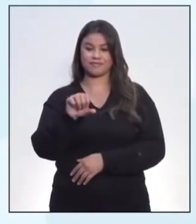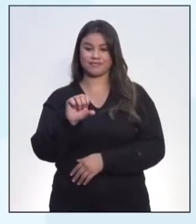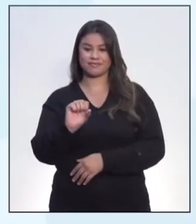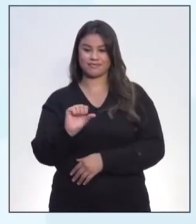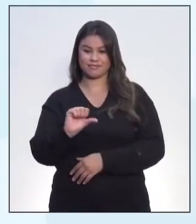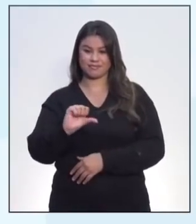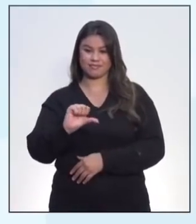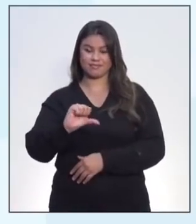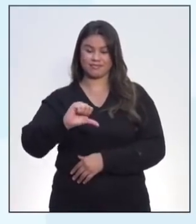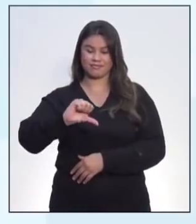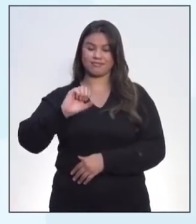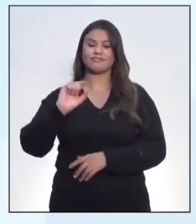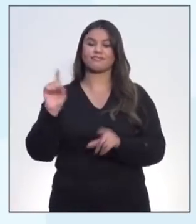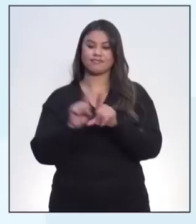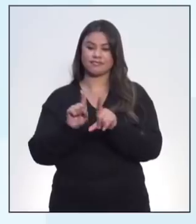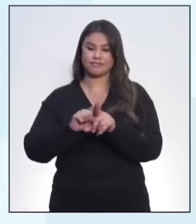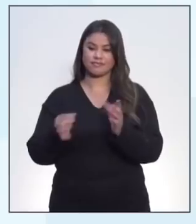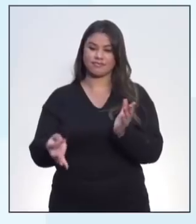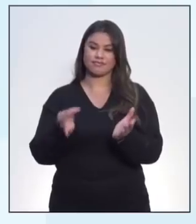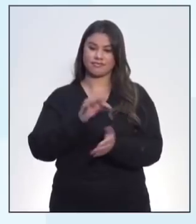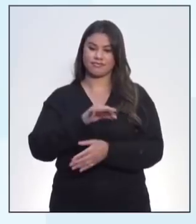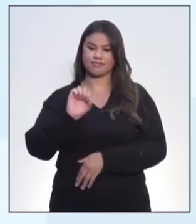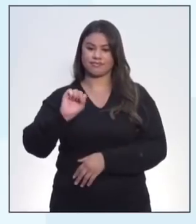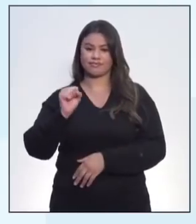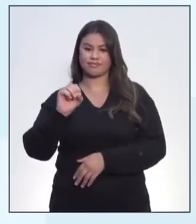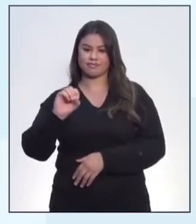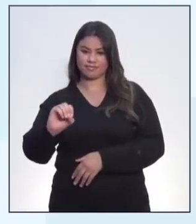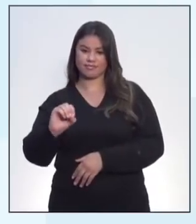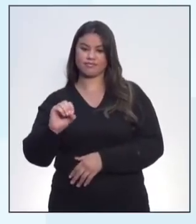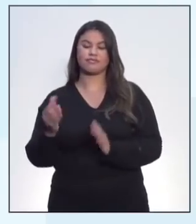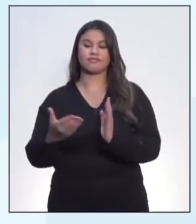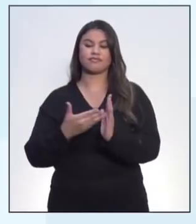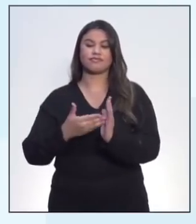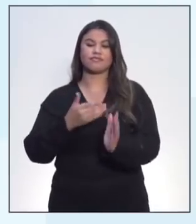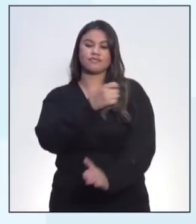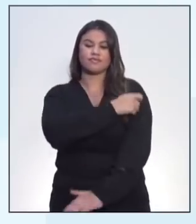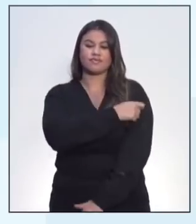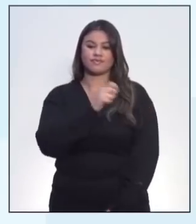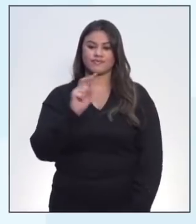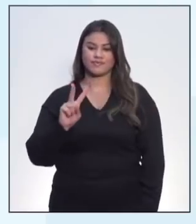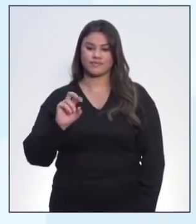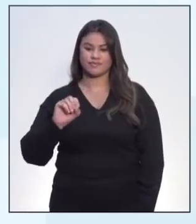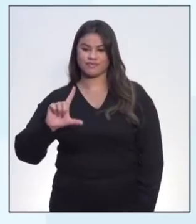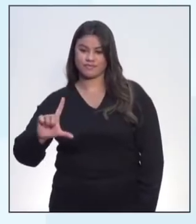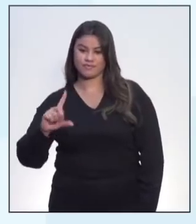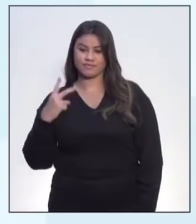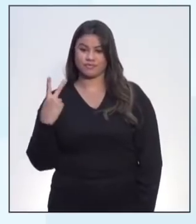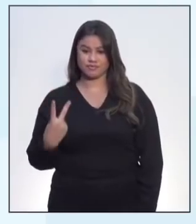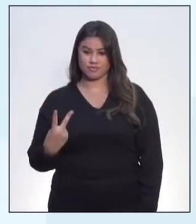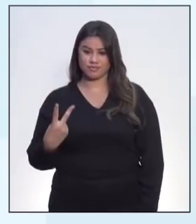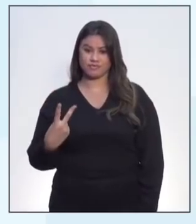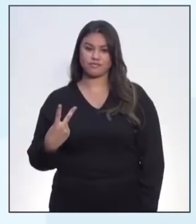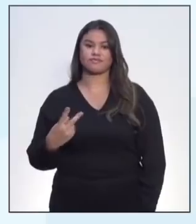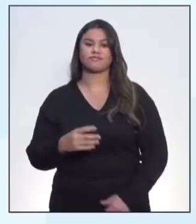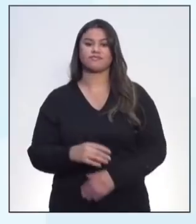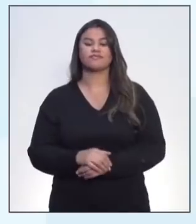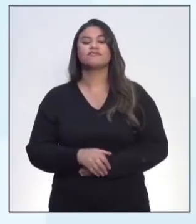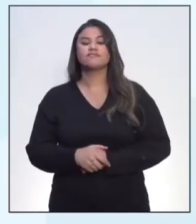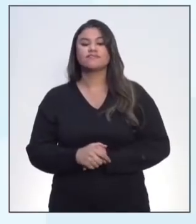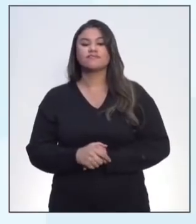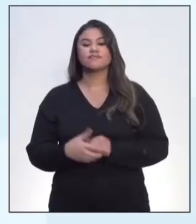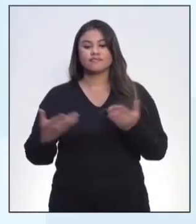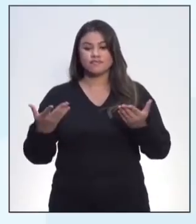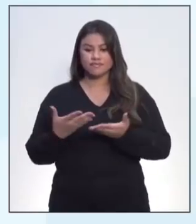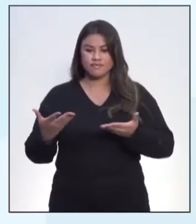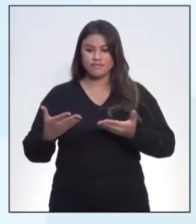Aluno, 6º ano, volume 2, a parte 1. Continuaremos trabalhando a interpretação de gráficos. E